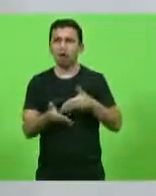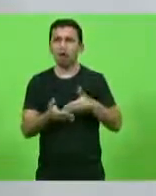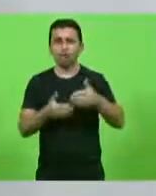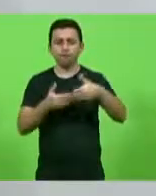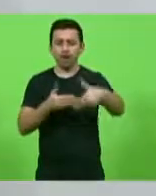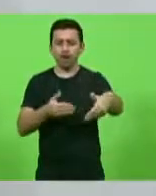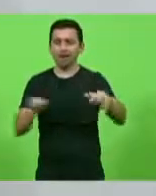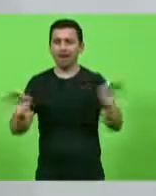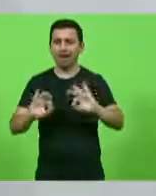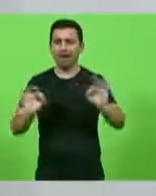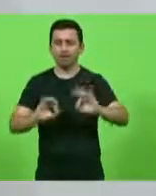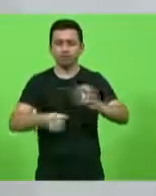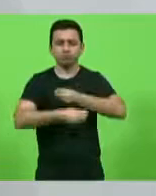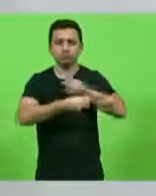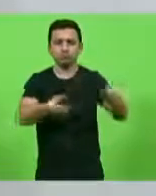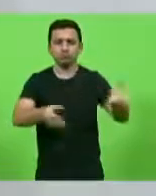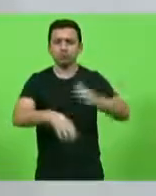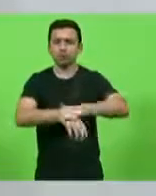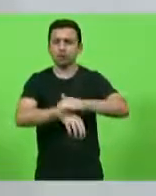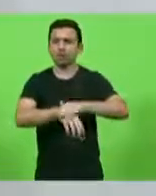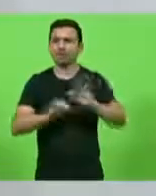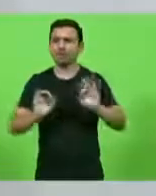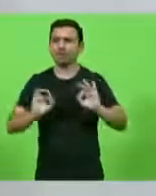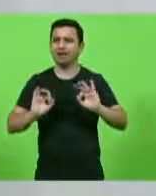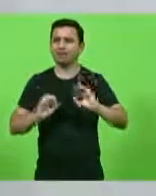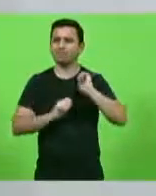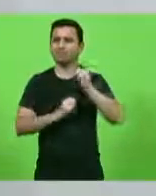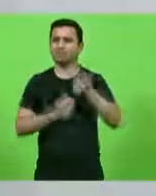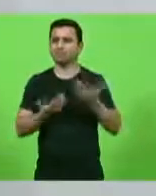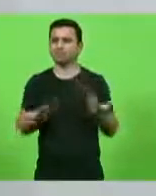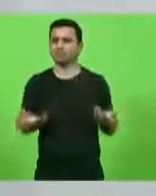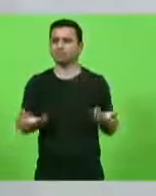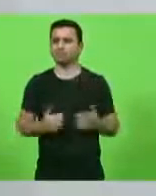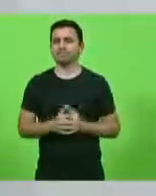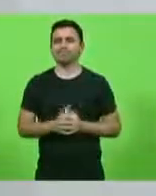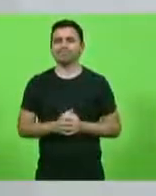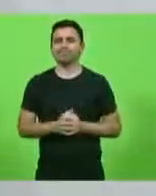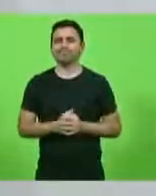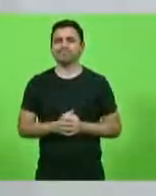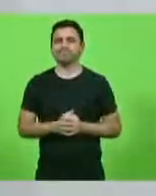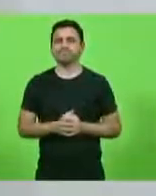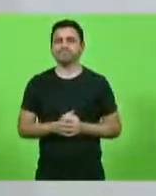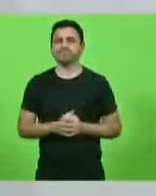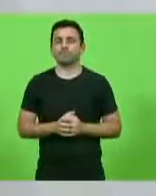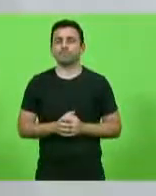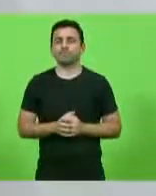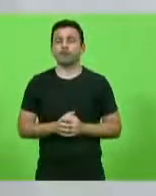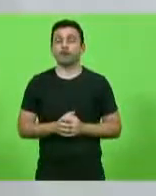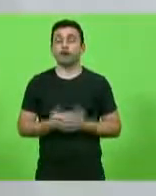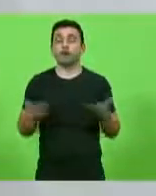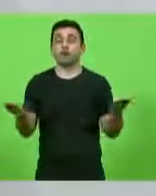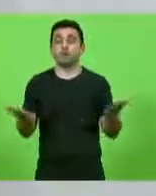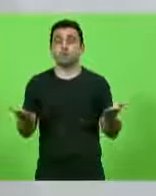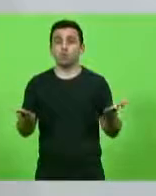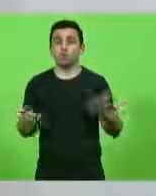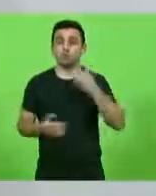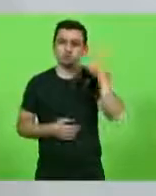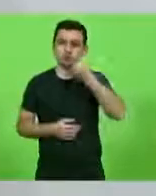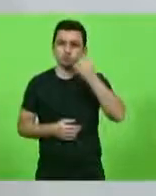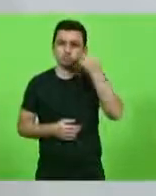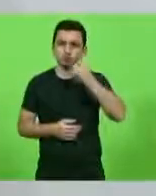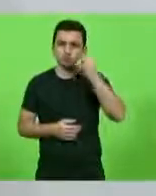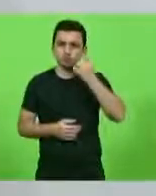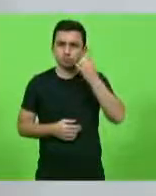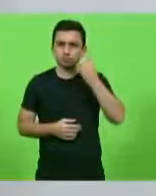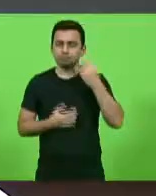pesca artesanal aqui em Santa Catarina. Muito obrigado, senhores deputados. Obrigado, deputado Ivan Nates. Com a palavra, o eminente deputado